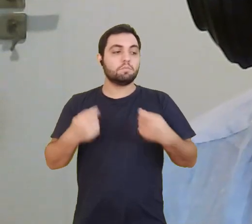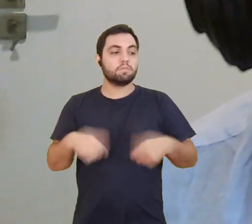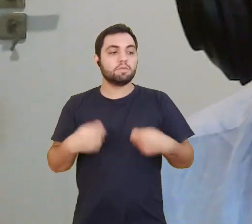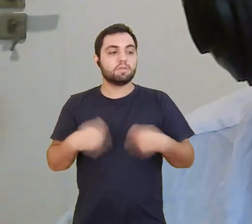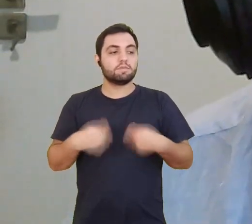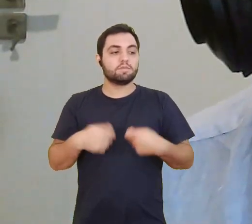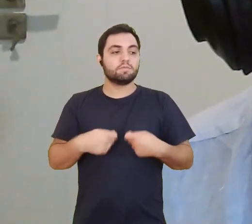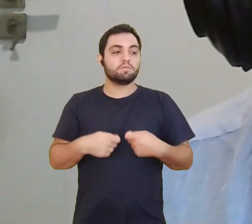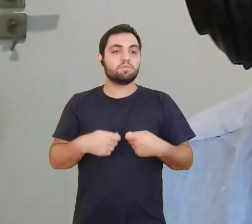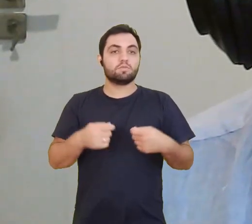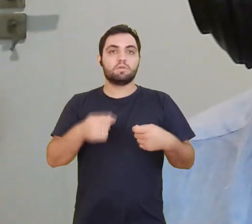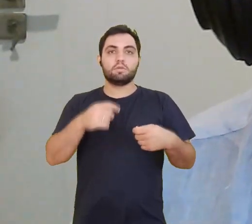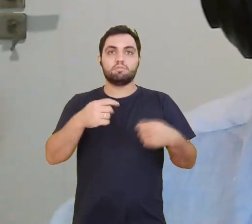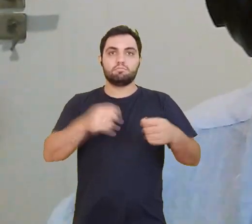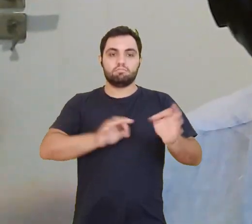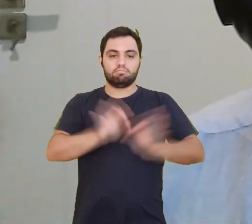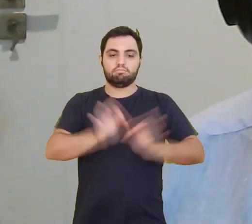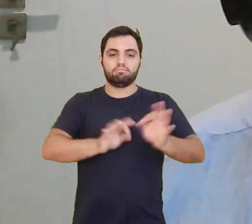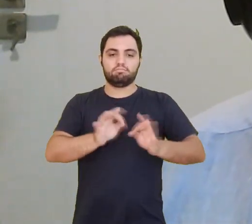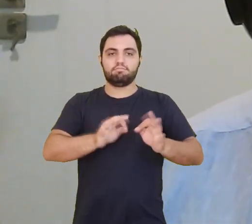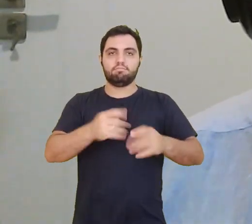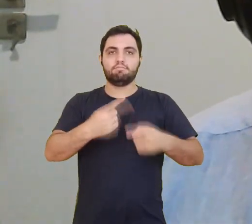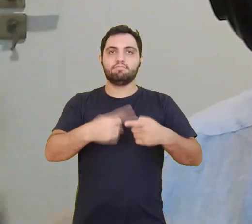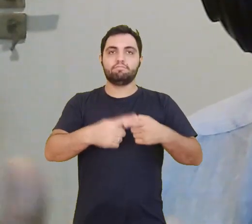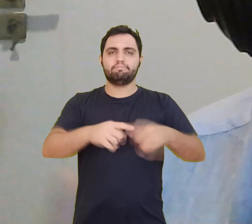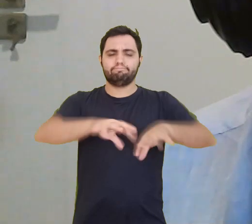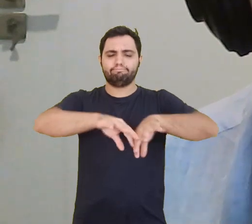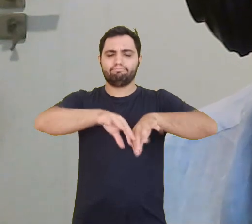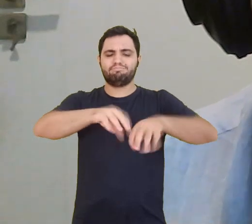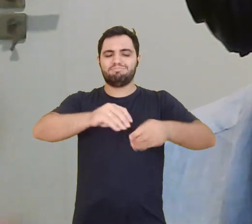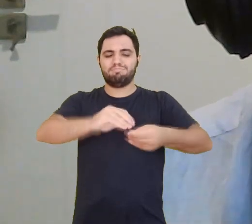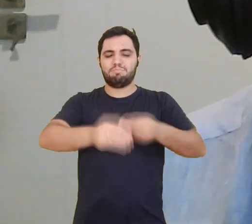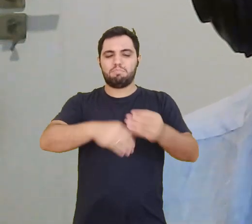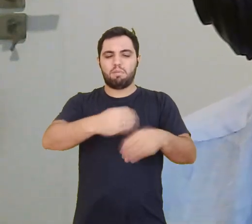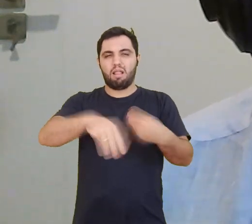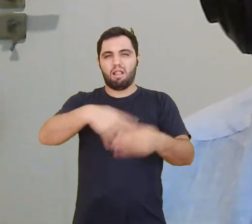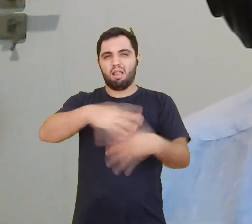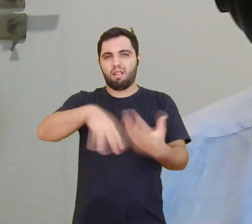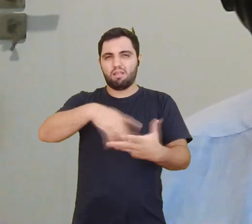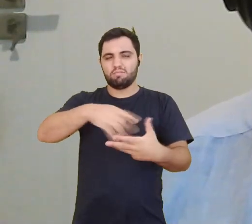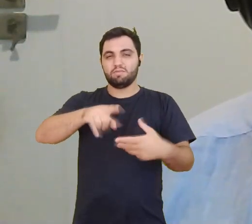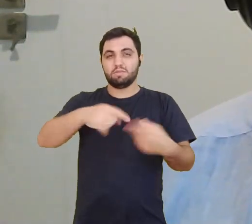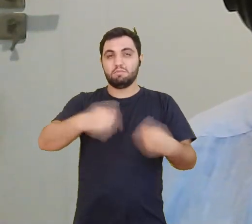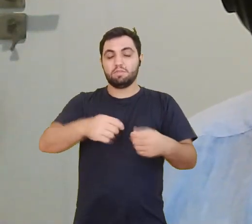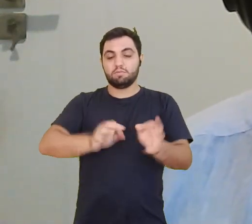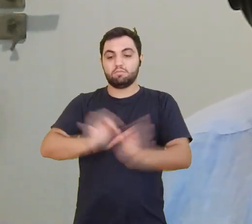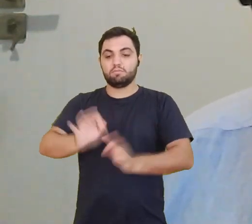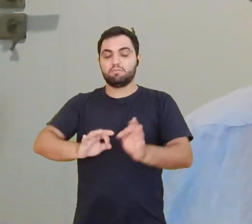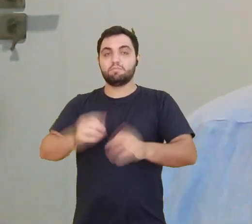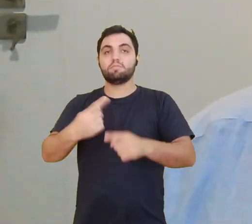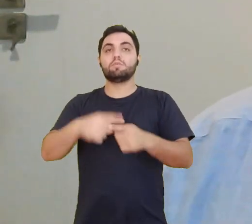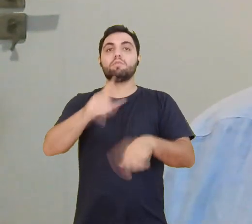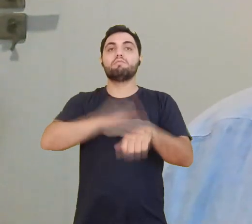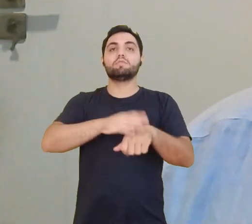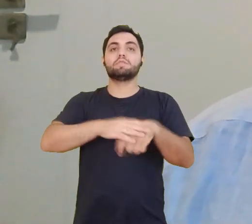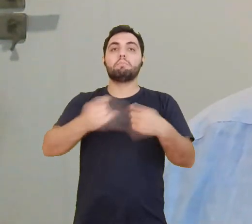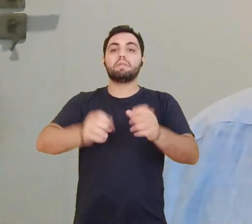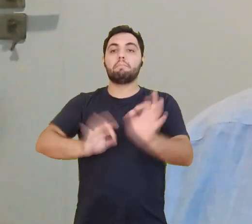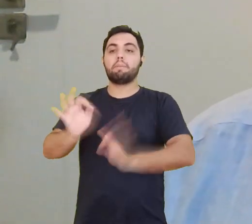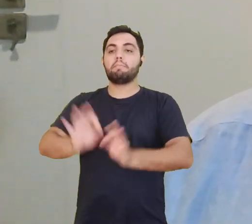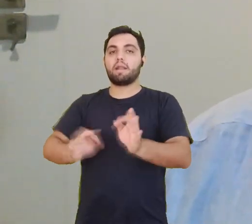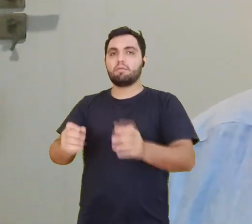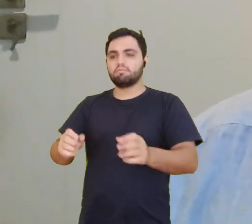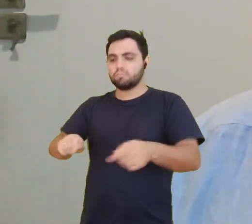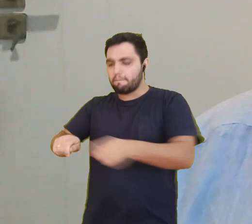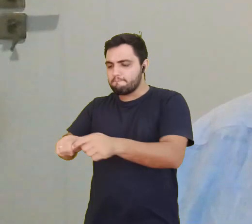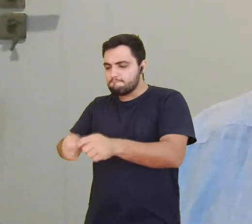Você compra ela desmontada e você monta. Por que você tem que montar a impressora? Na verdade, você tem